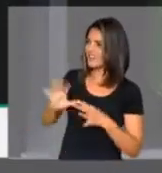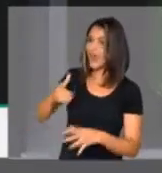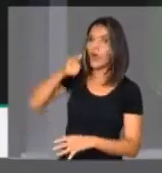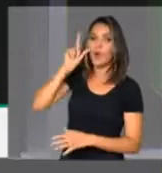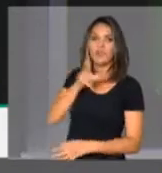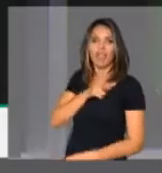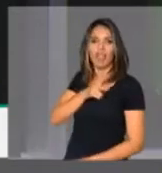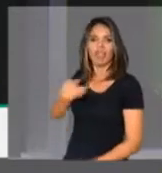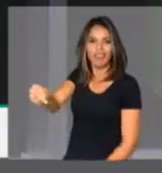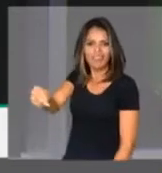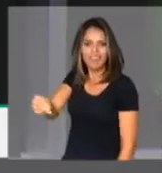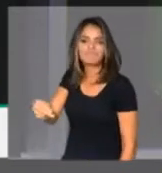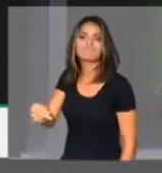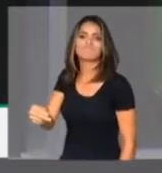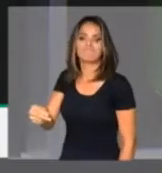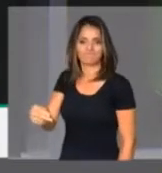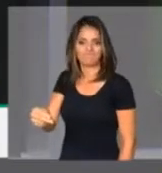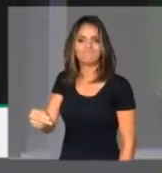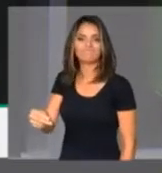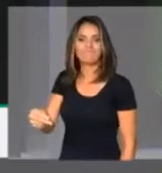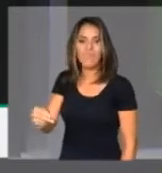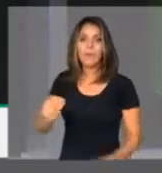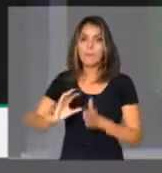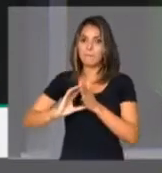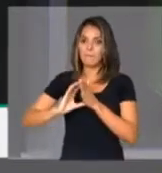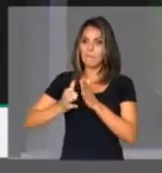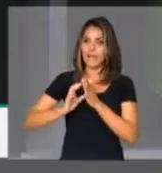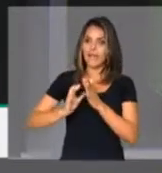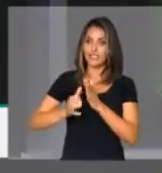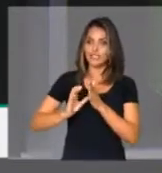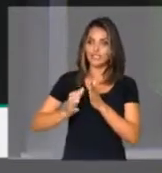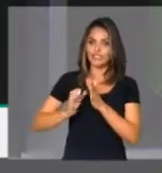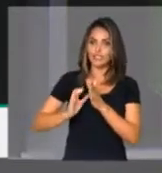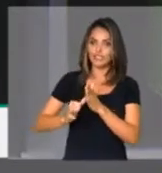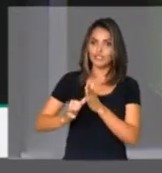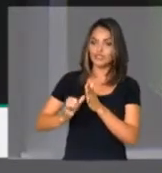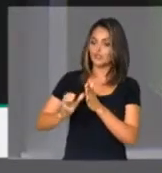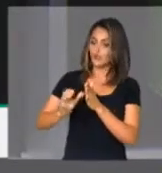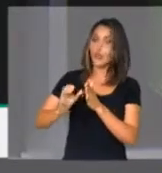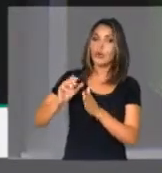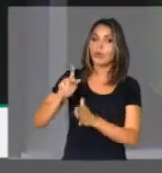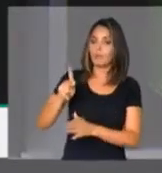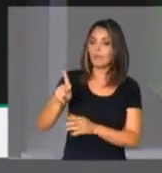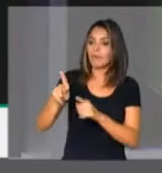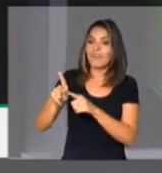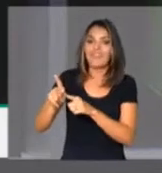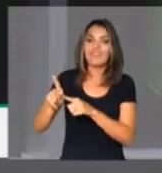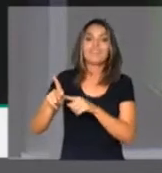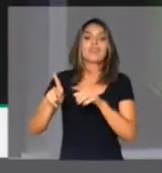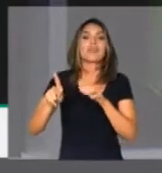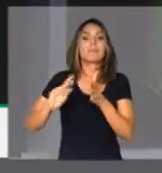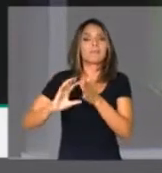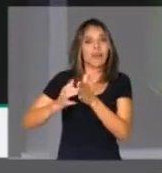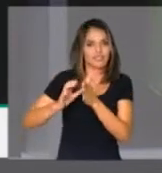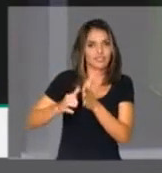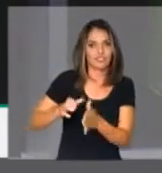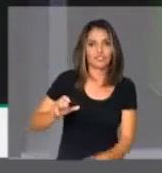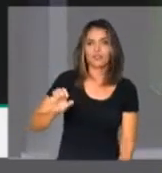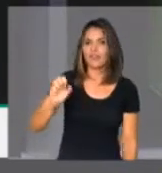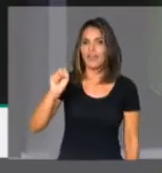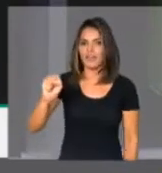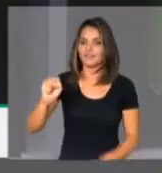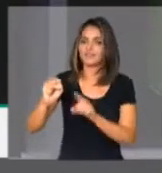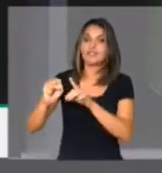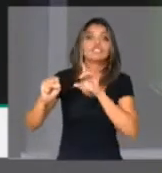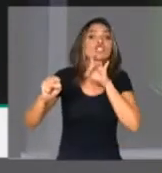de ontem. O partido Só Laranjas votou sozinho, ele ontem foi